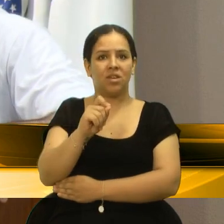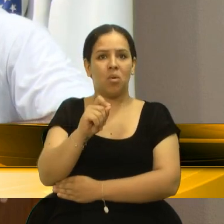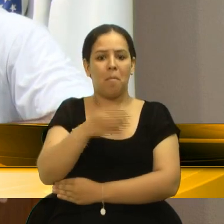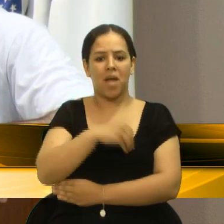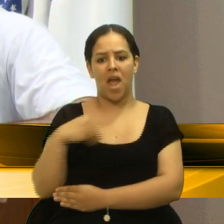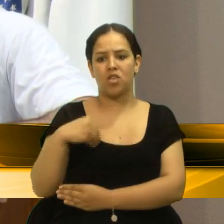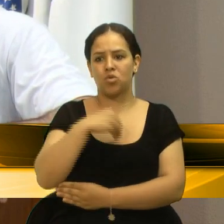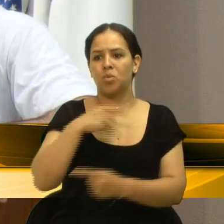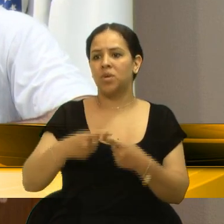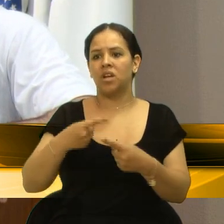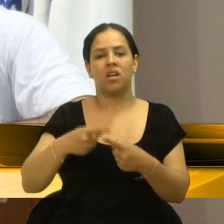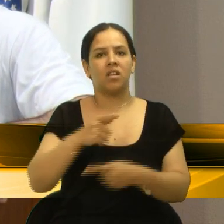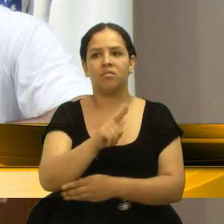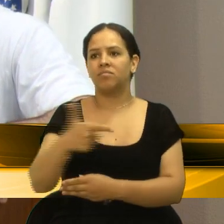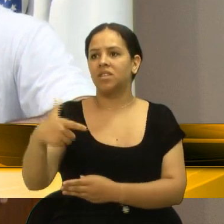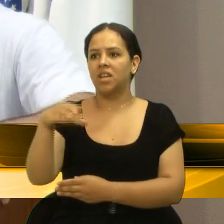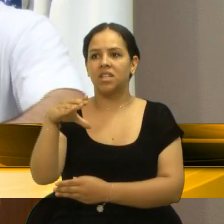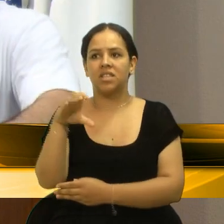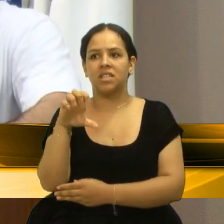SES.